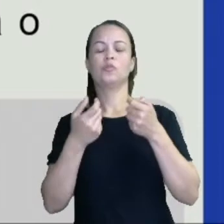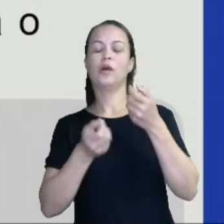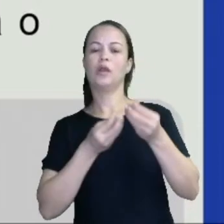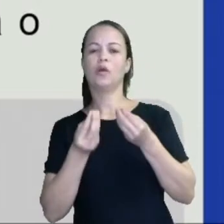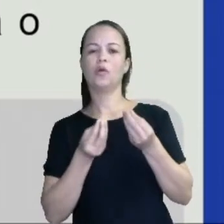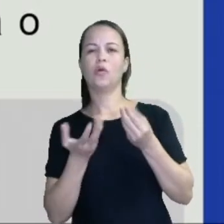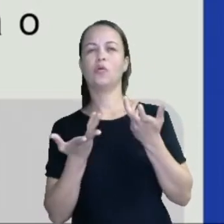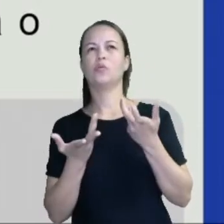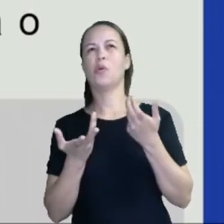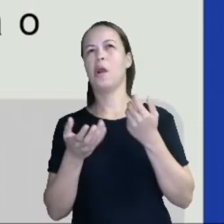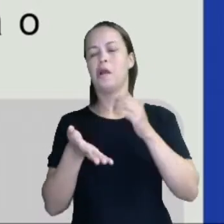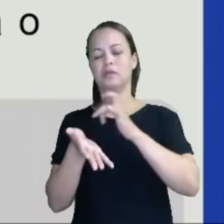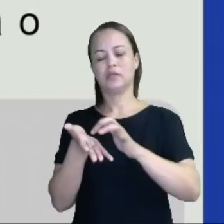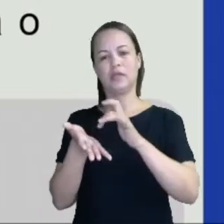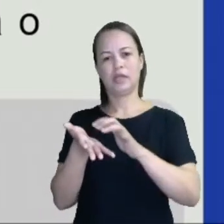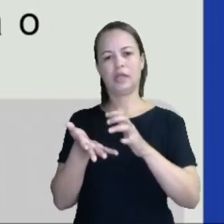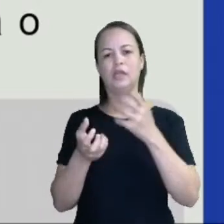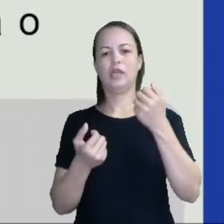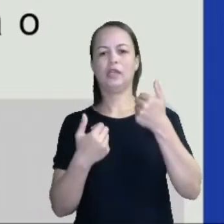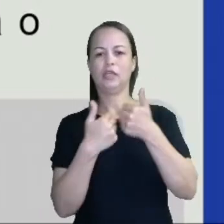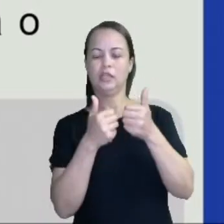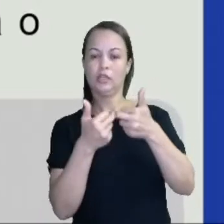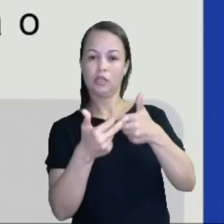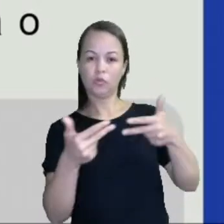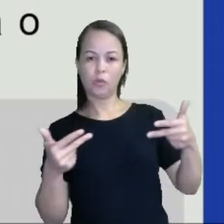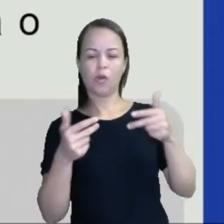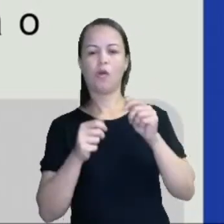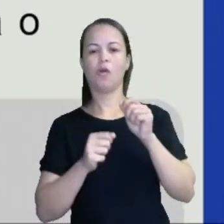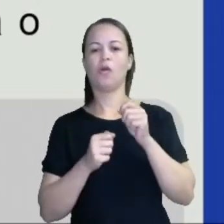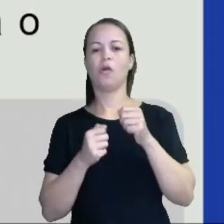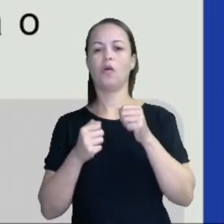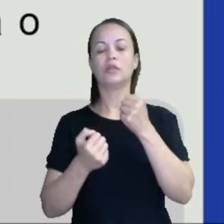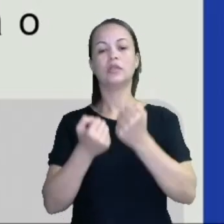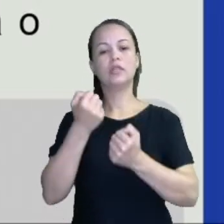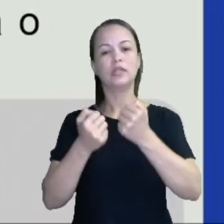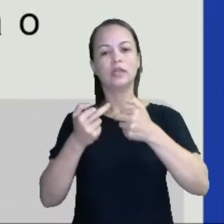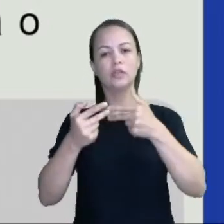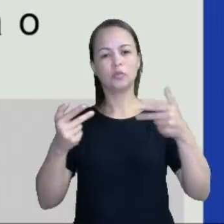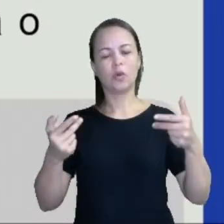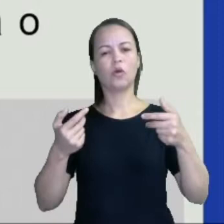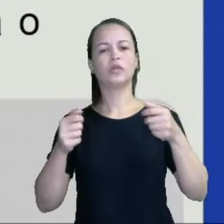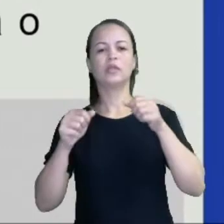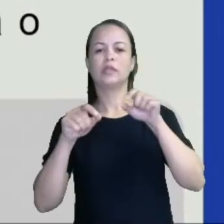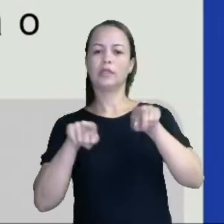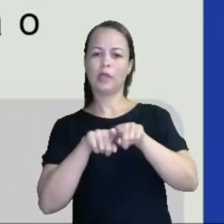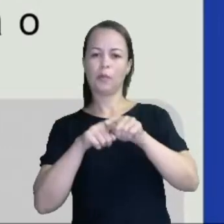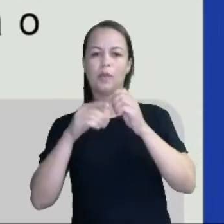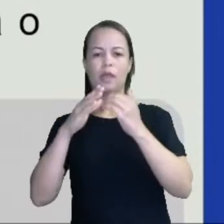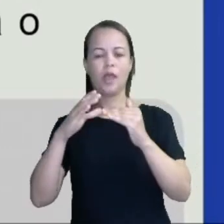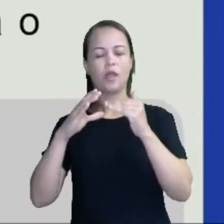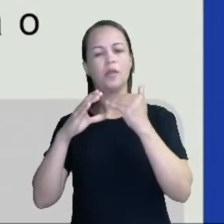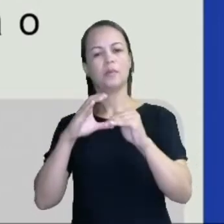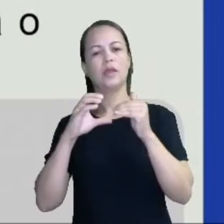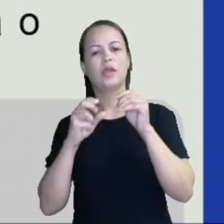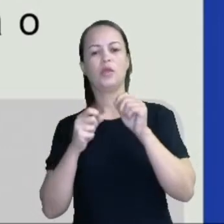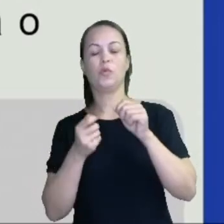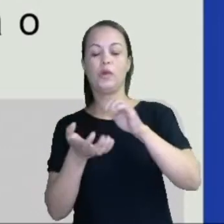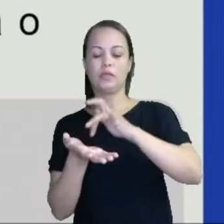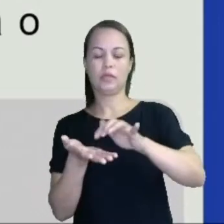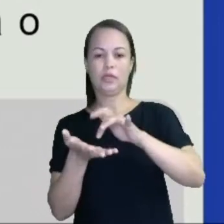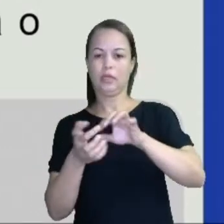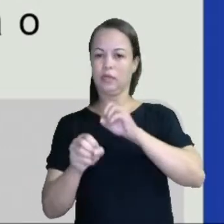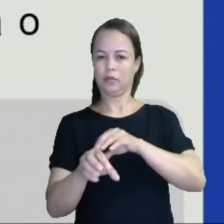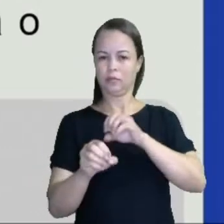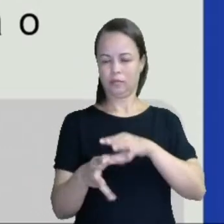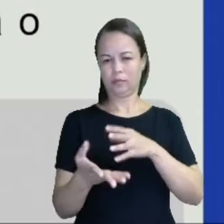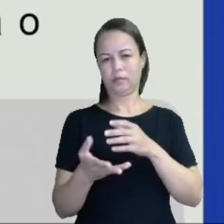a Secretaria de Transporte, a Secretaria de Educação. Outra alternativa é levar esses registros à